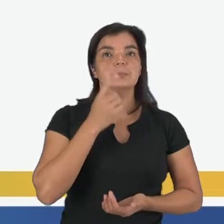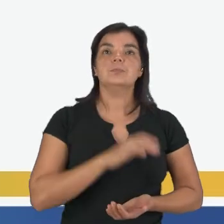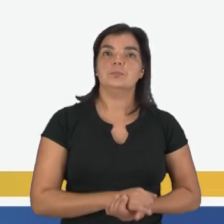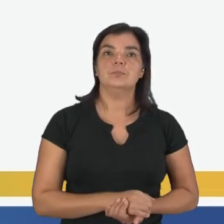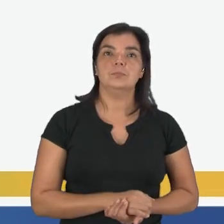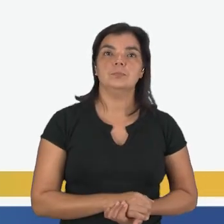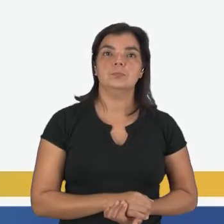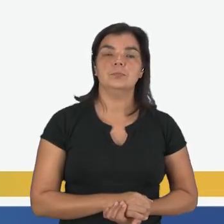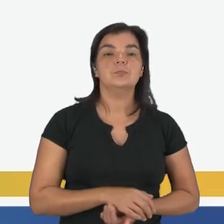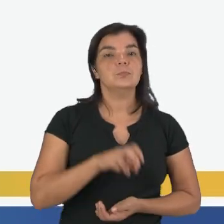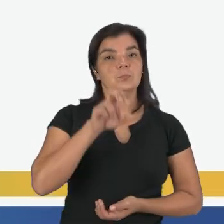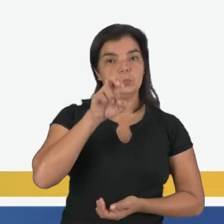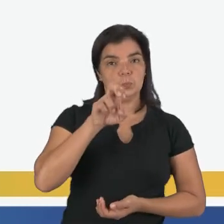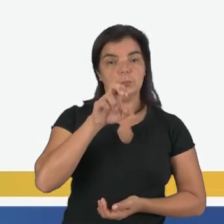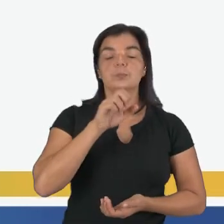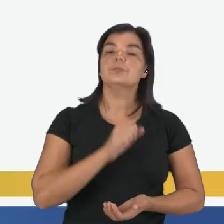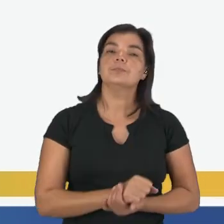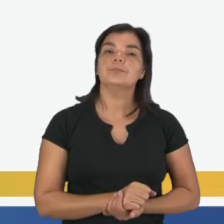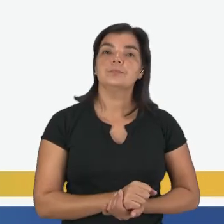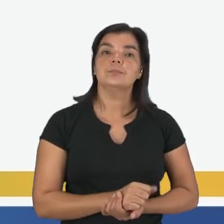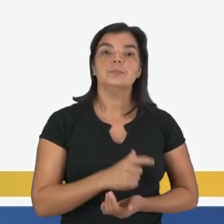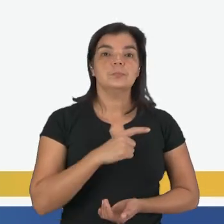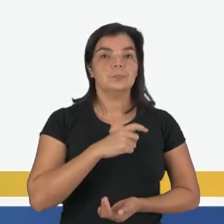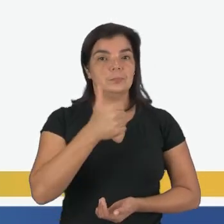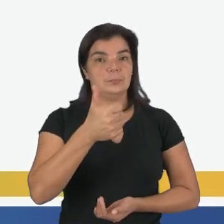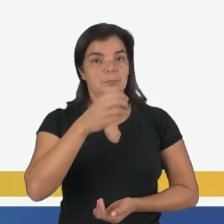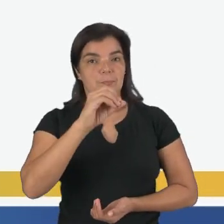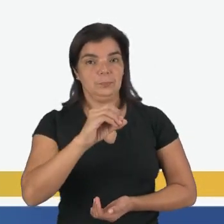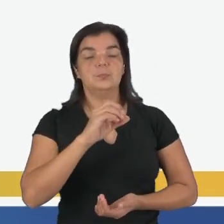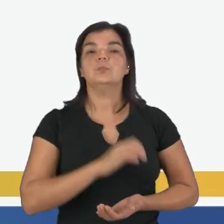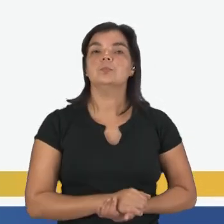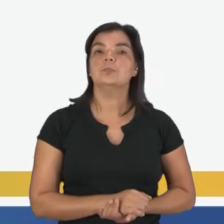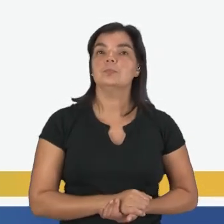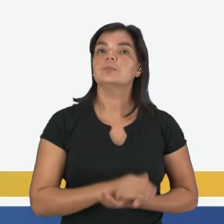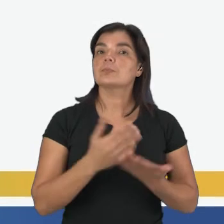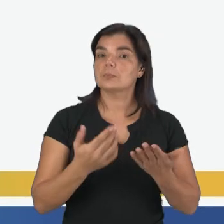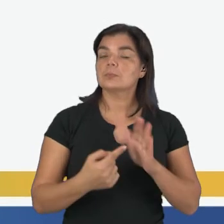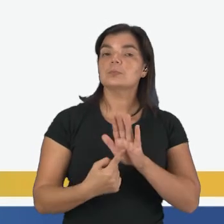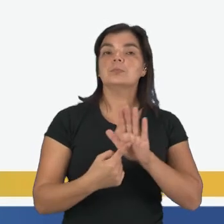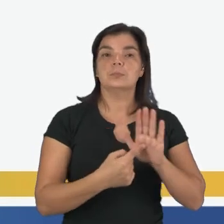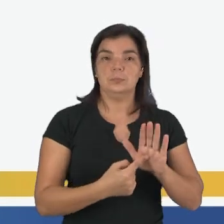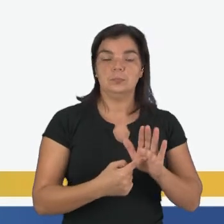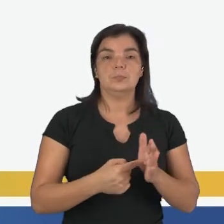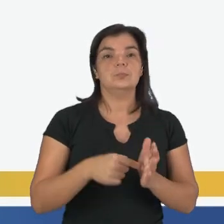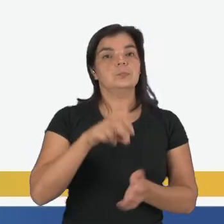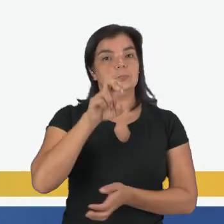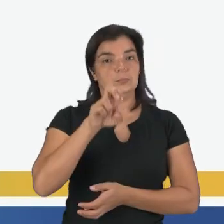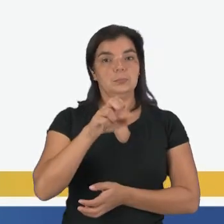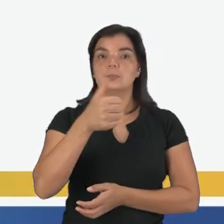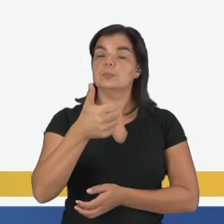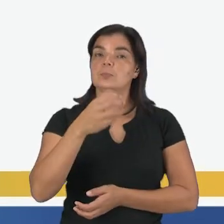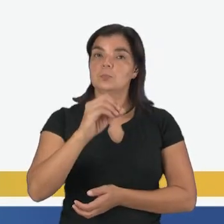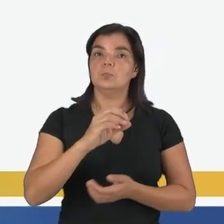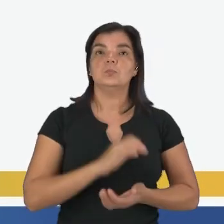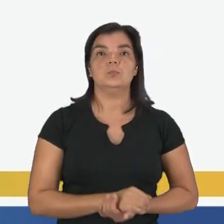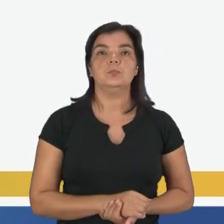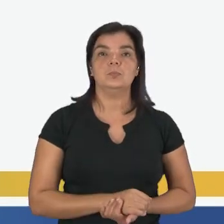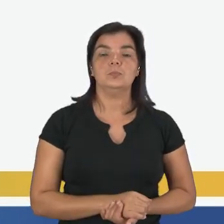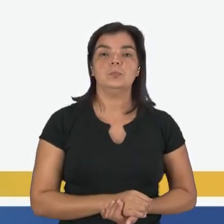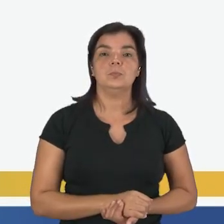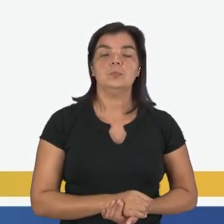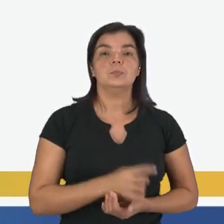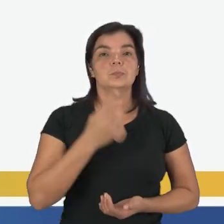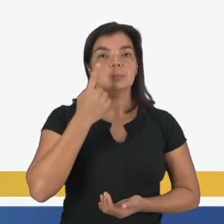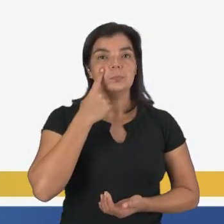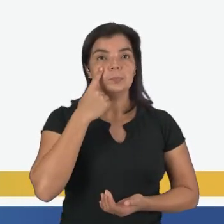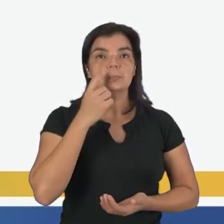o primeiro 5, né, ele está aqui na ordem dos décimos. Então, aqui ele representa 5 décimos. Eu vou